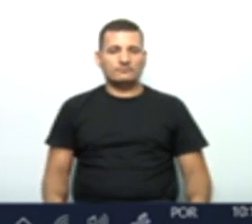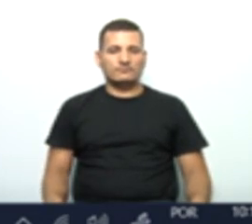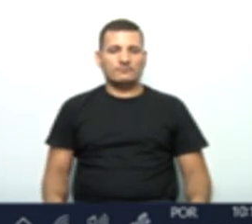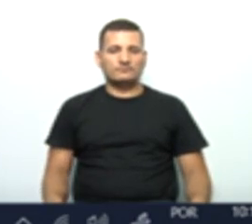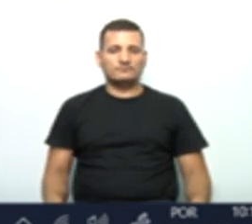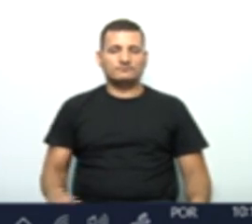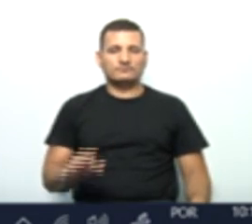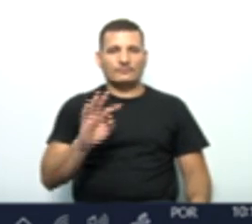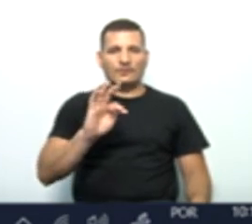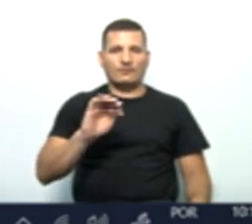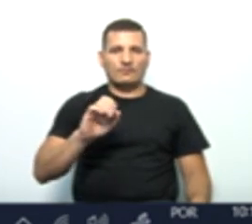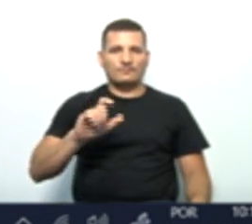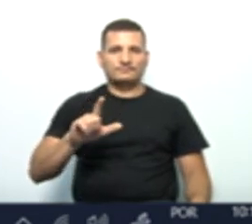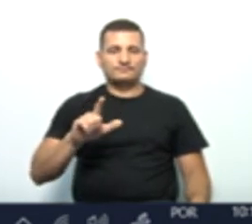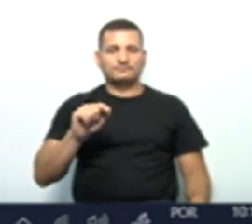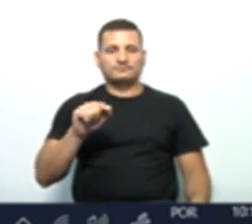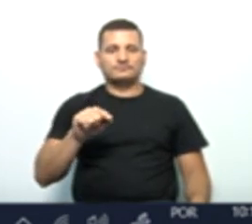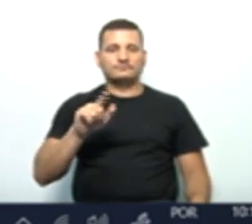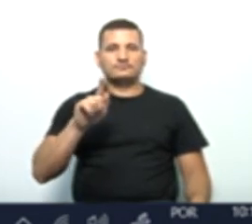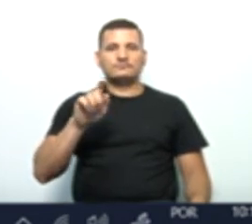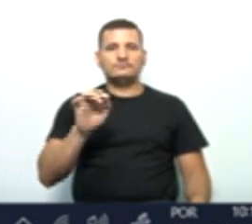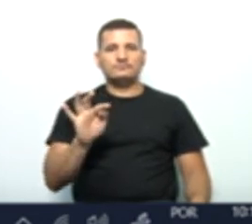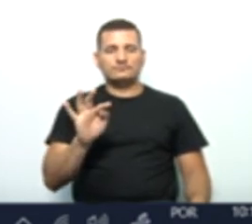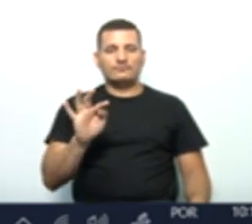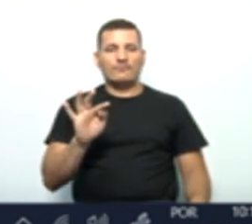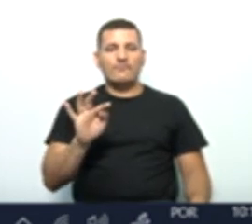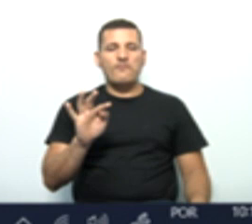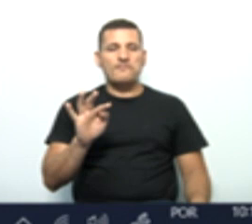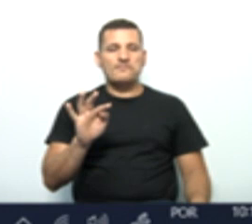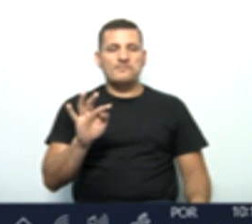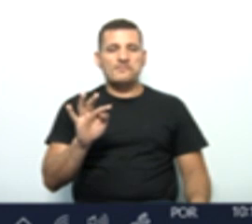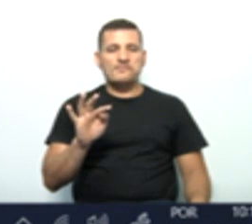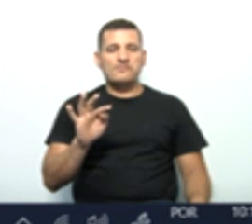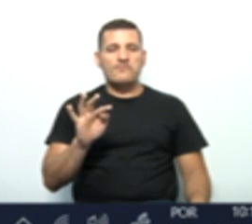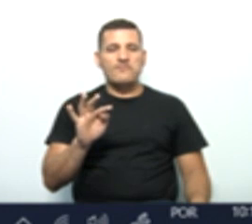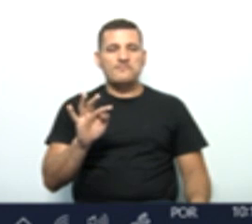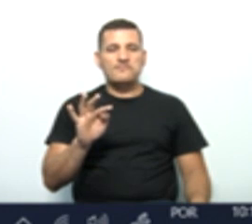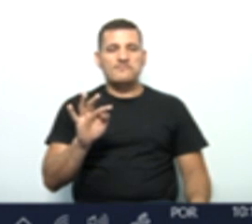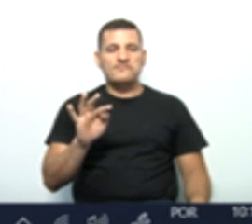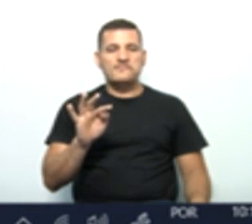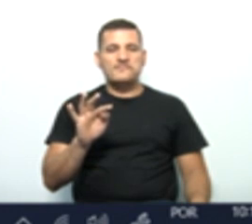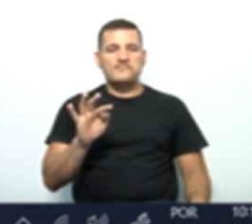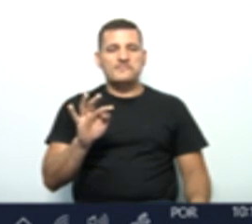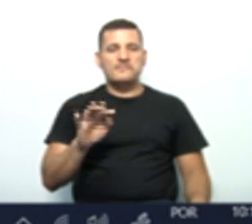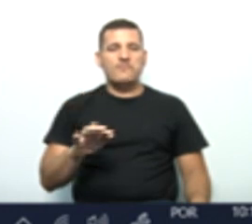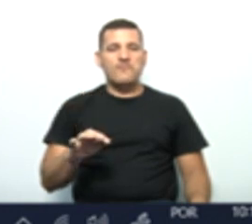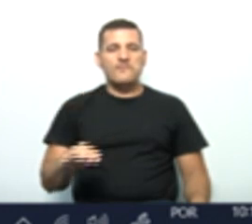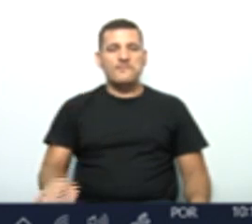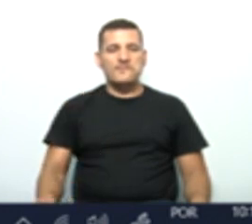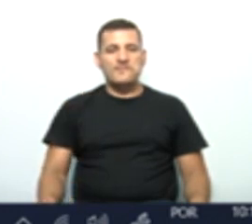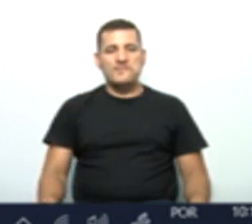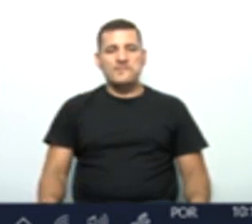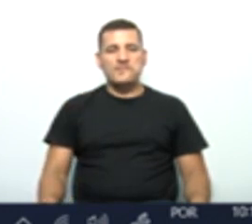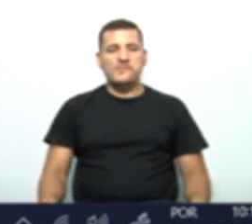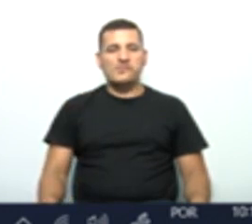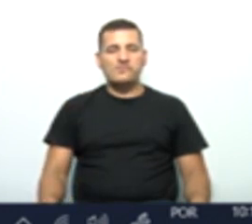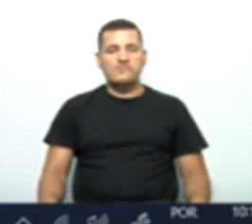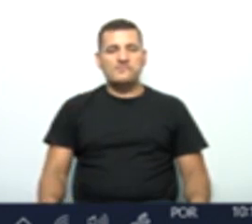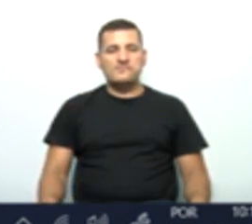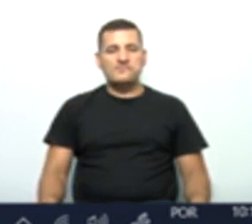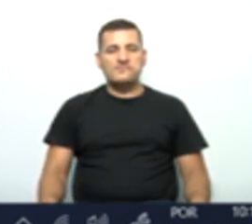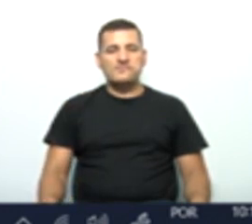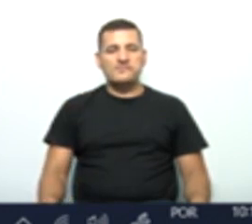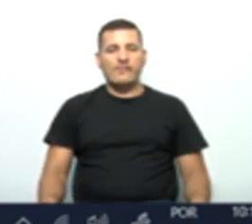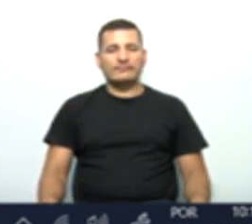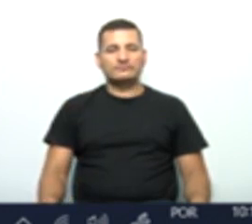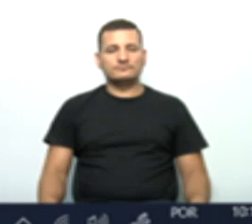o tel.get, que vai me mostrar só a chave que eu quero. Ele retorna só a chave que eu quero. Então, por exemplo, eu quero que ele